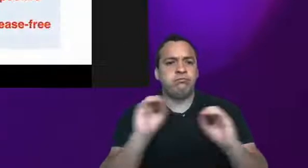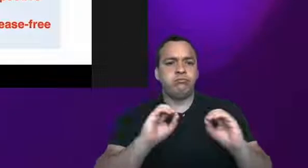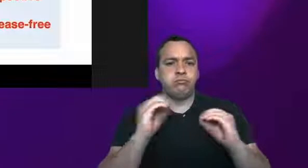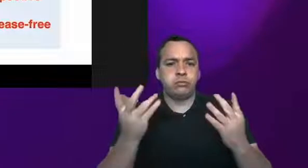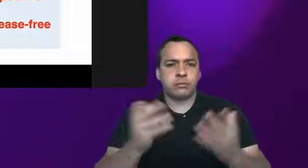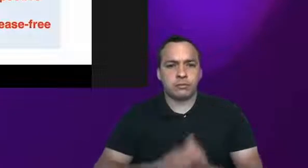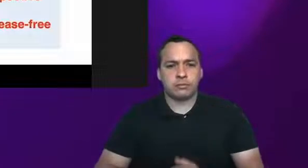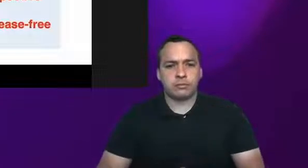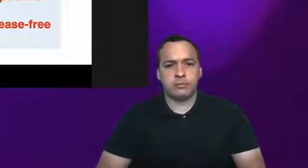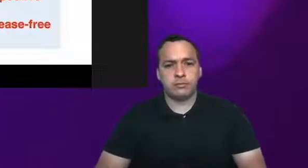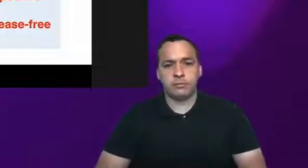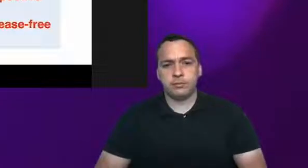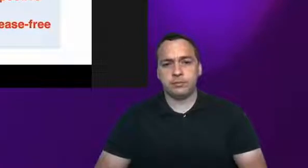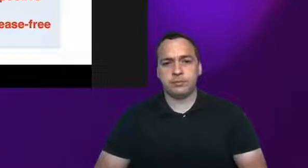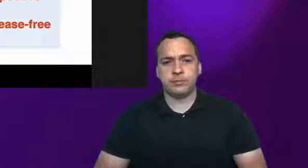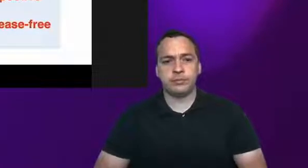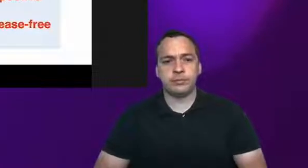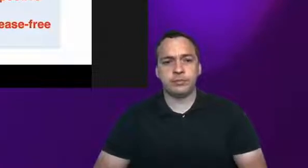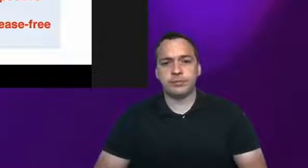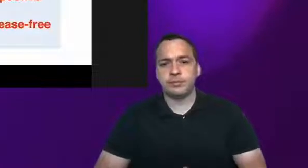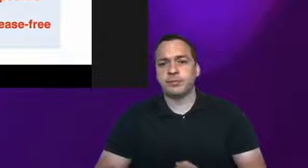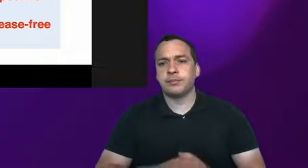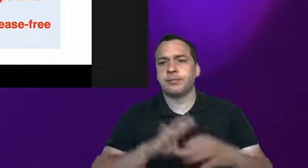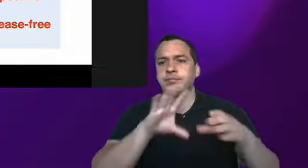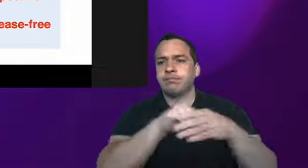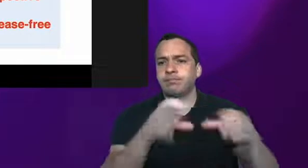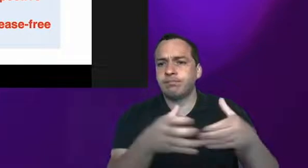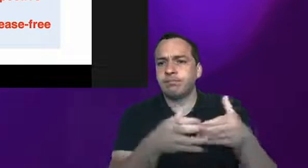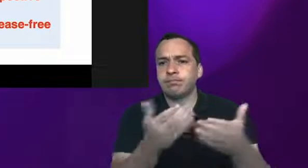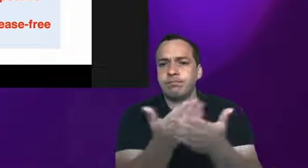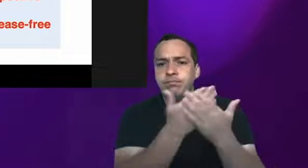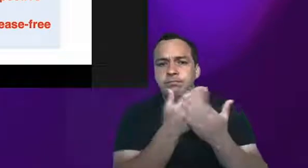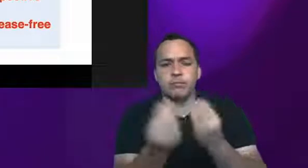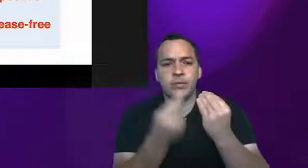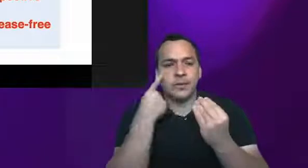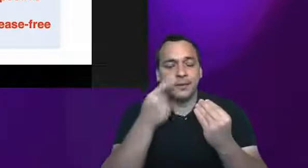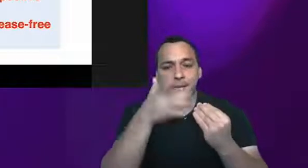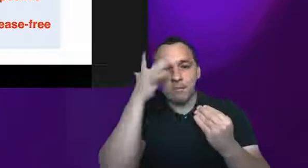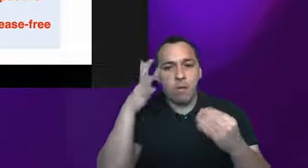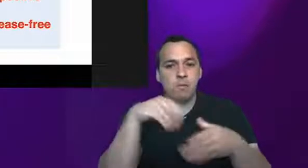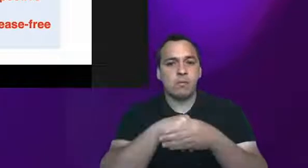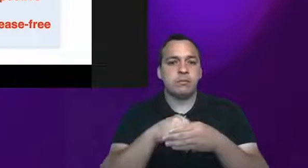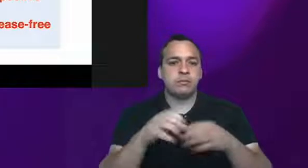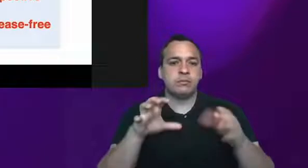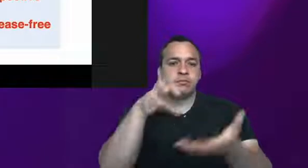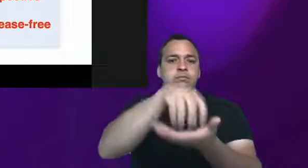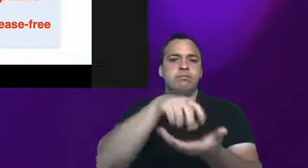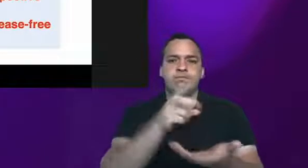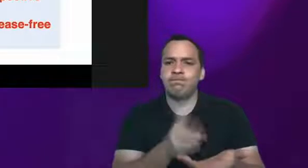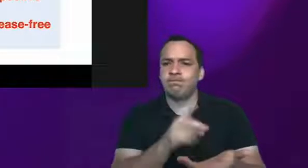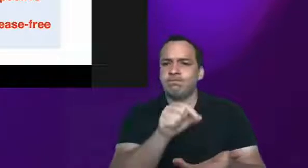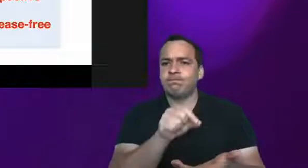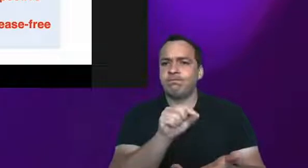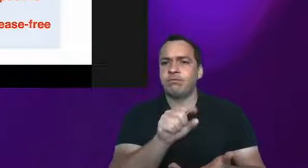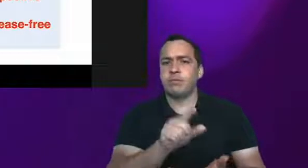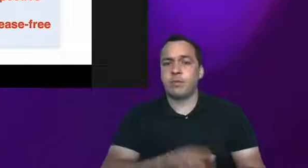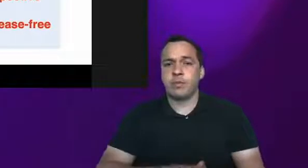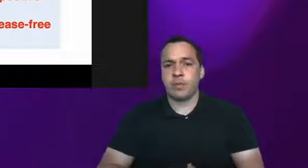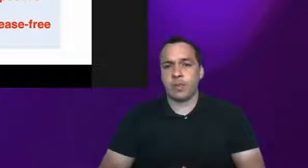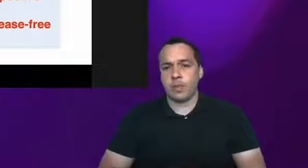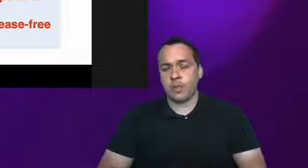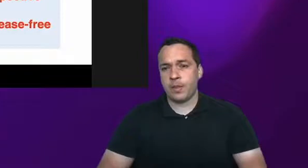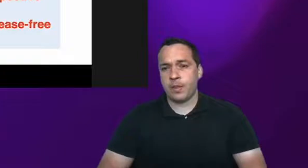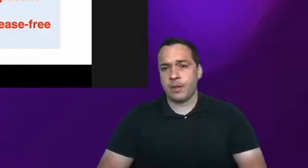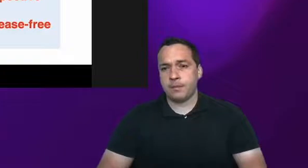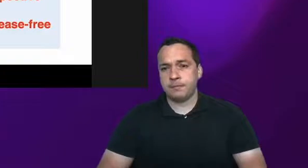verificámos neste grupo, e aliás a maior parte dos doentes eram do nosso centro, eu julgo que são 8 doentes do nosso centro, o que nós